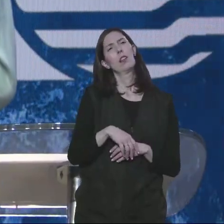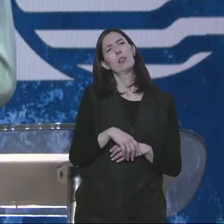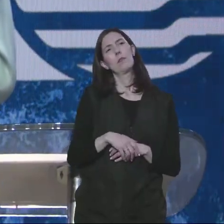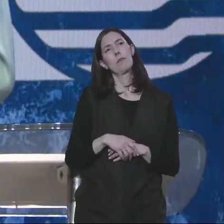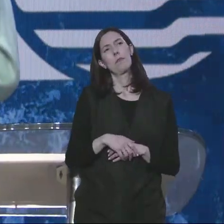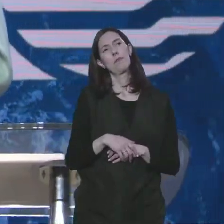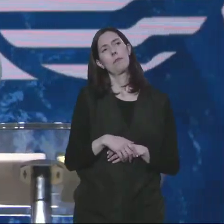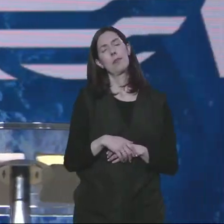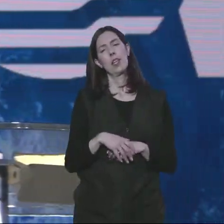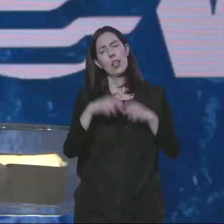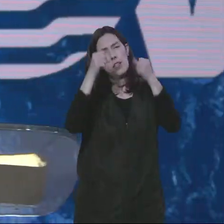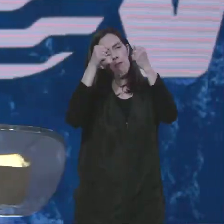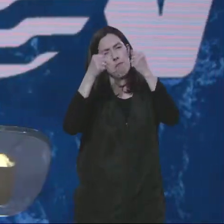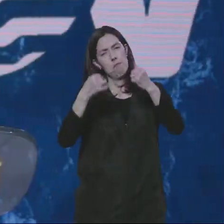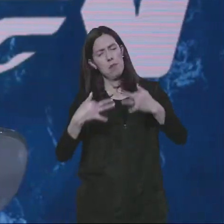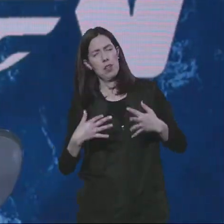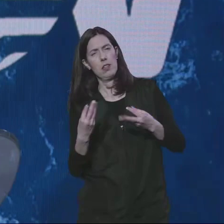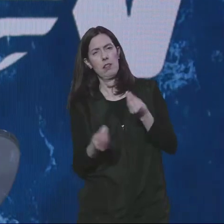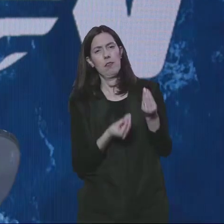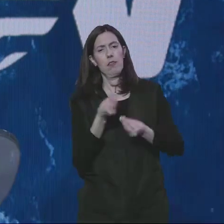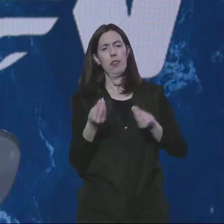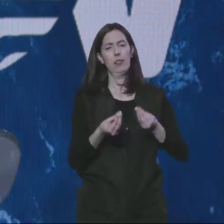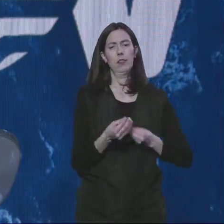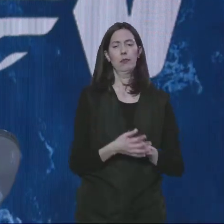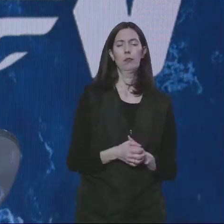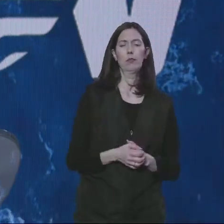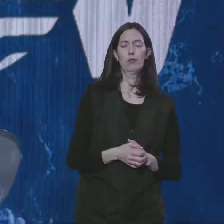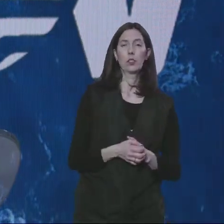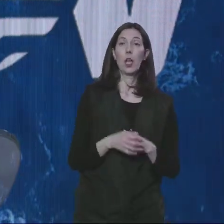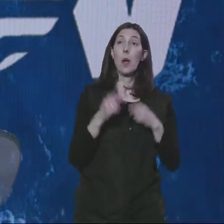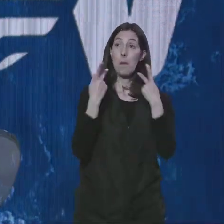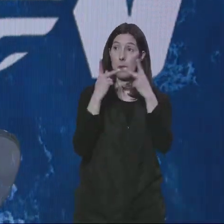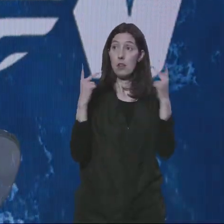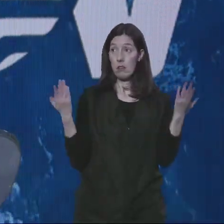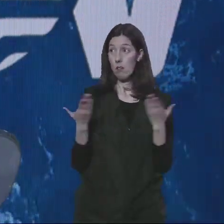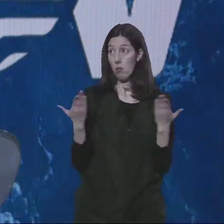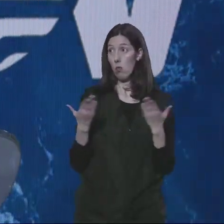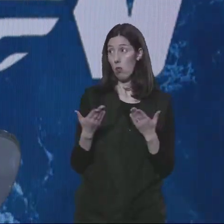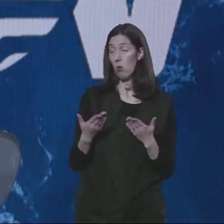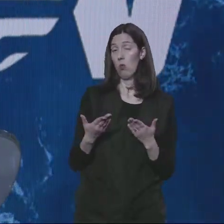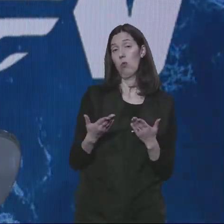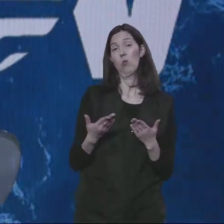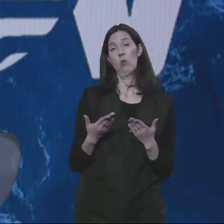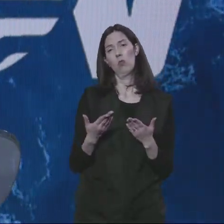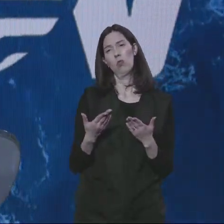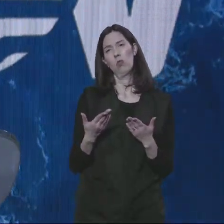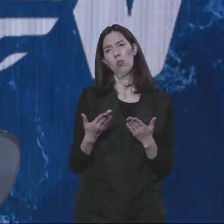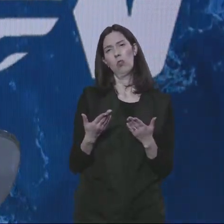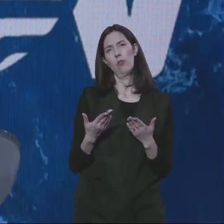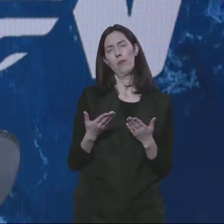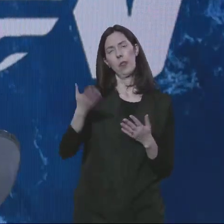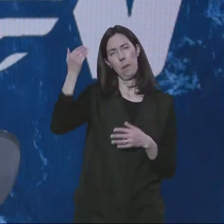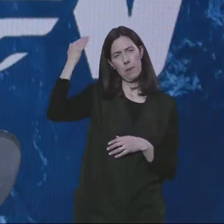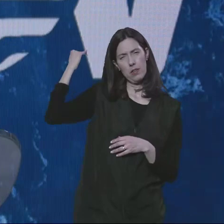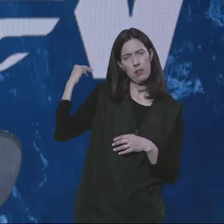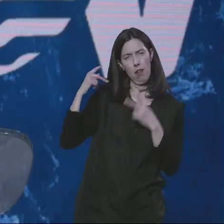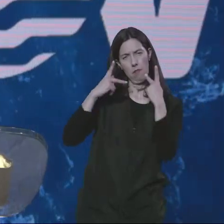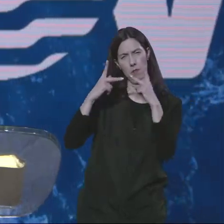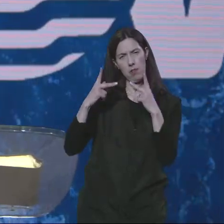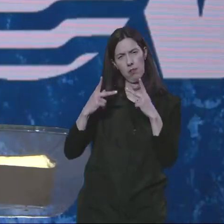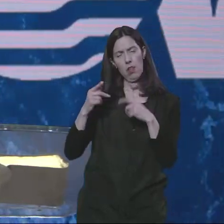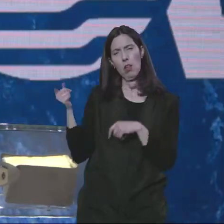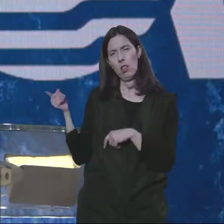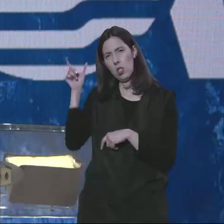conta. Porque, assim como na pregação de hoje, ele estava falando sobre a gente olhar com os